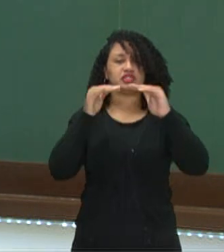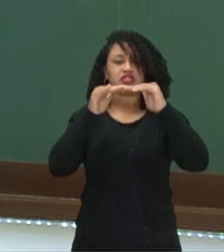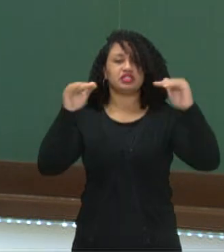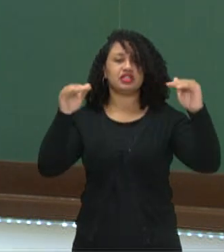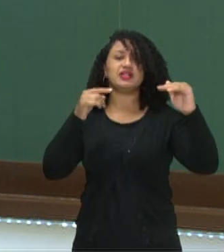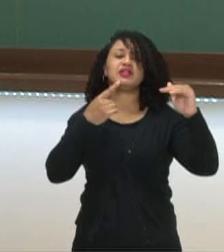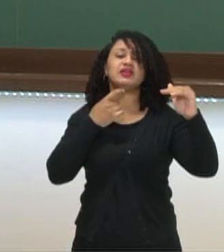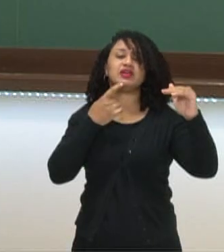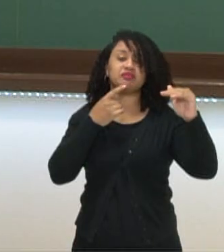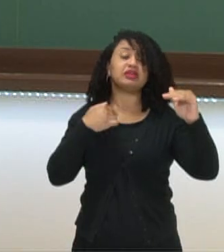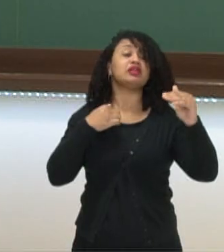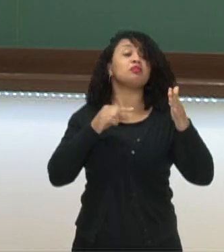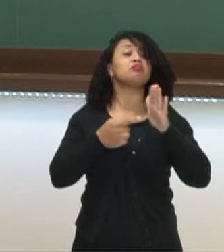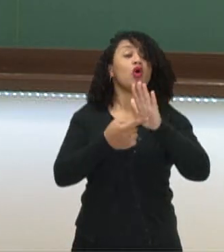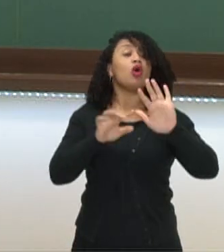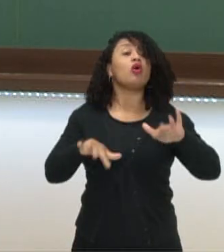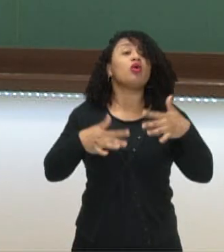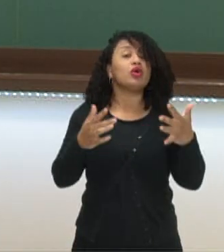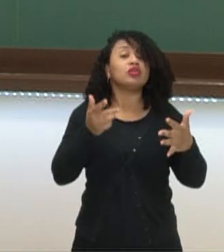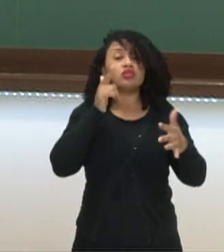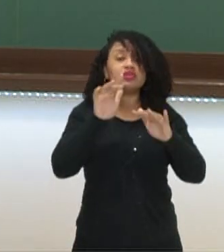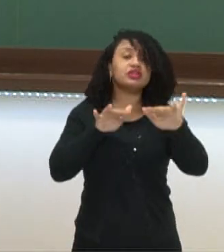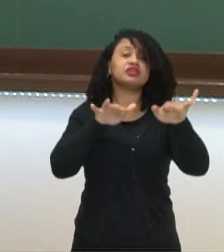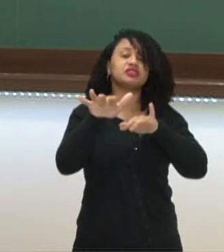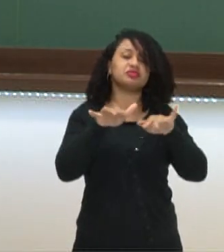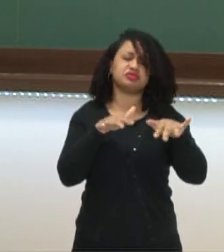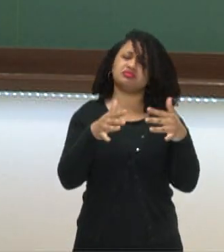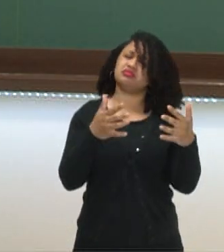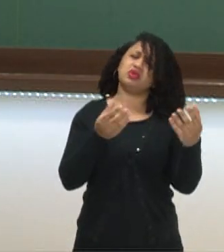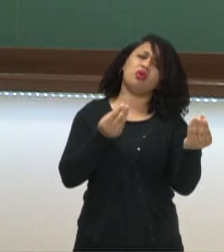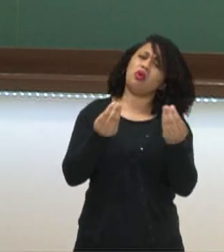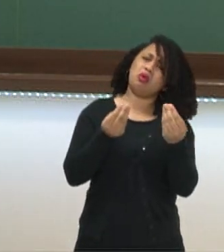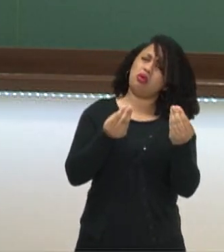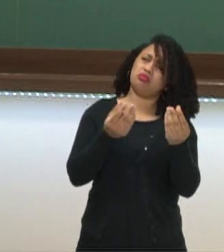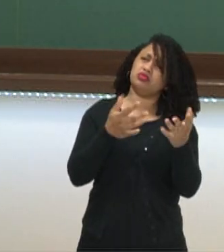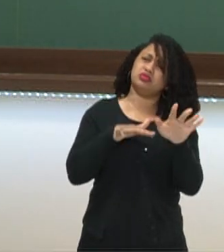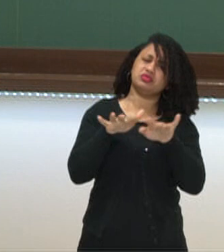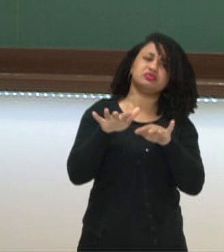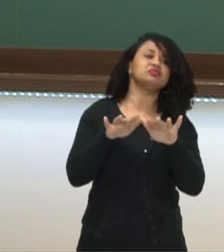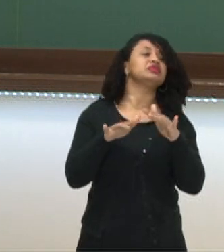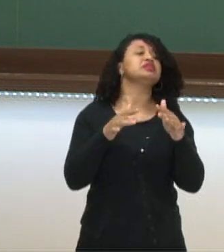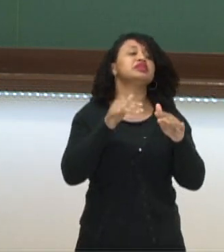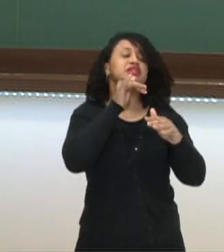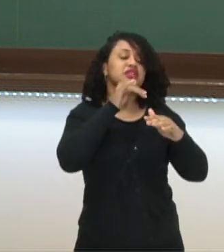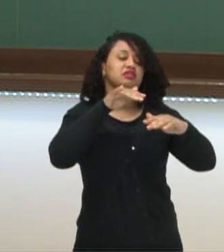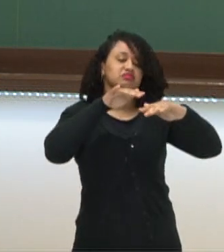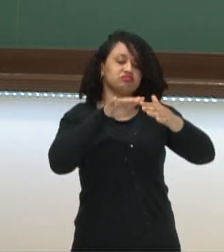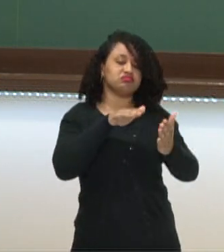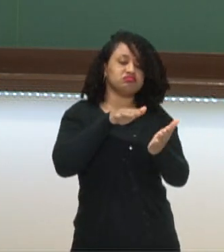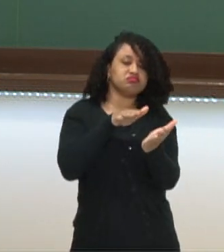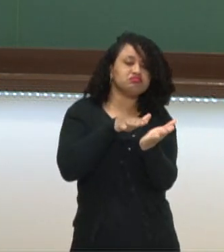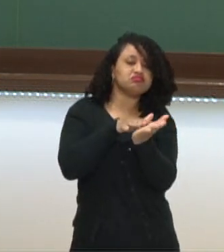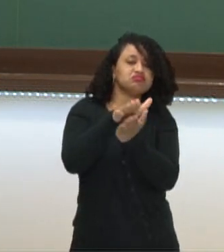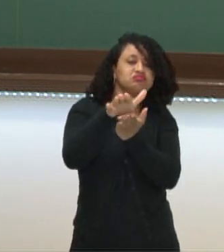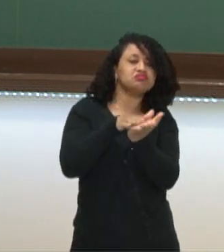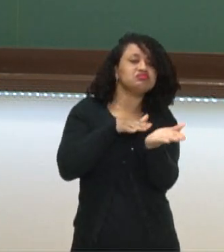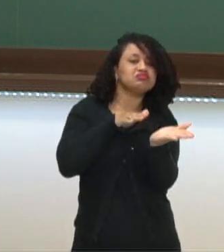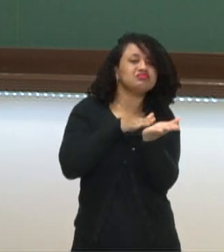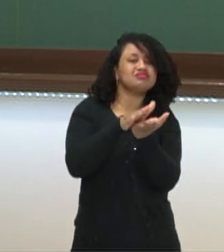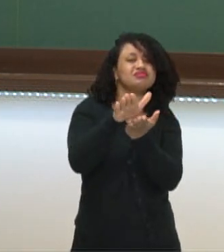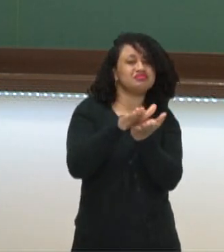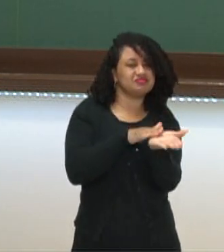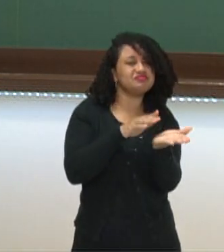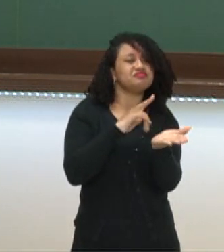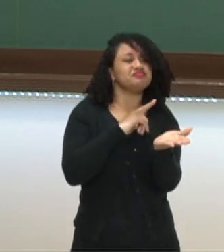quando você tem movimento. Como assim, professor, movimento? É movimento entre as superfícies que estão deslizando. Então, quando